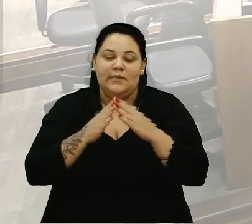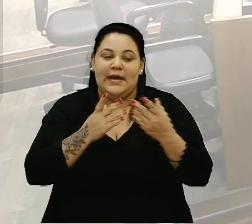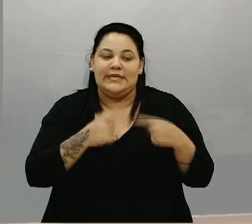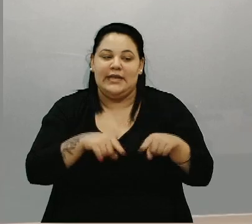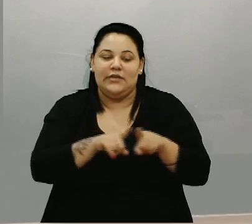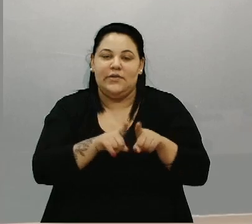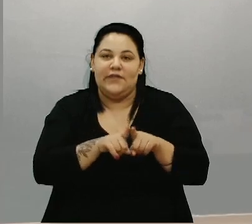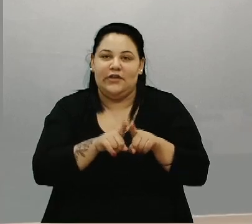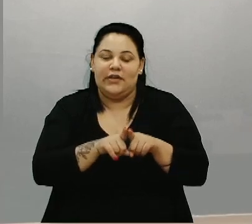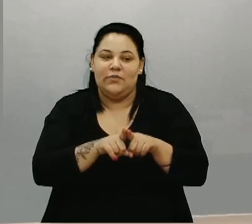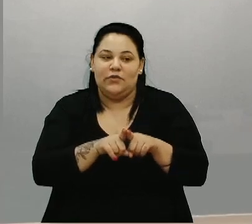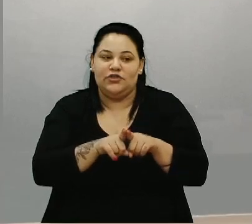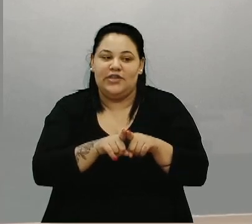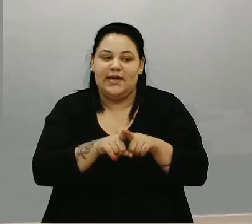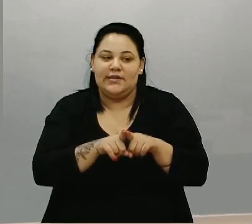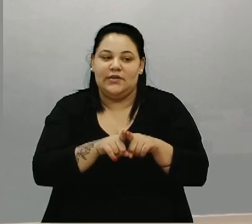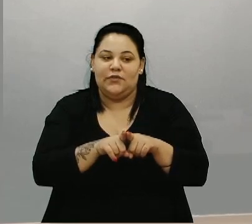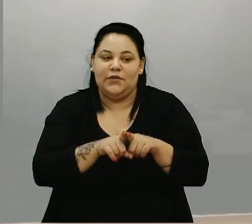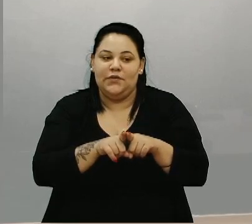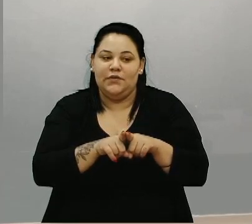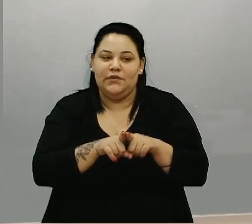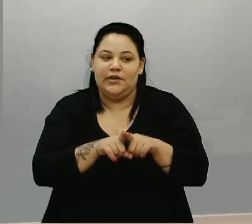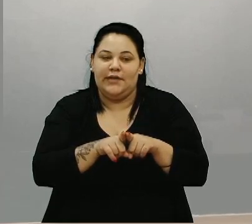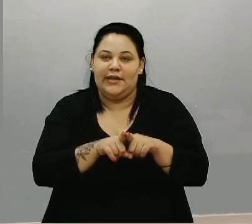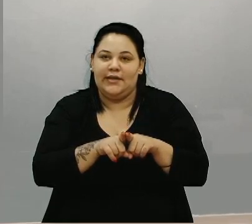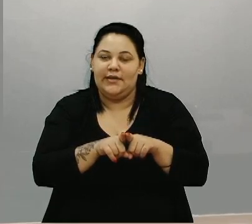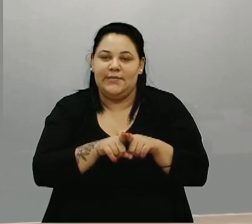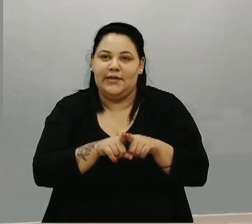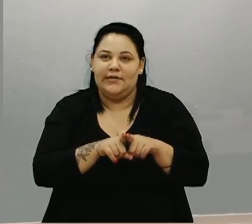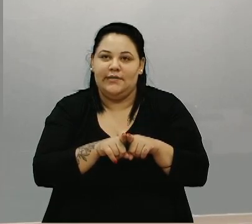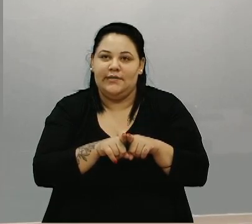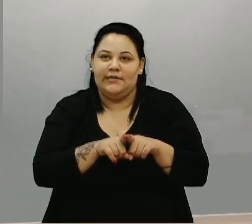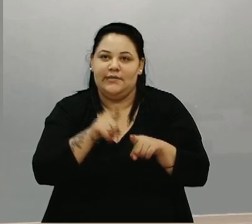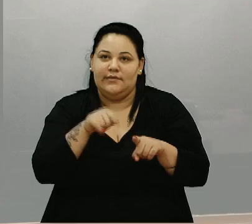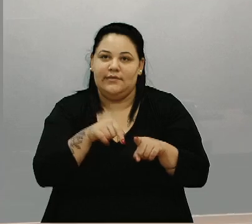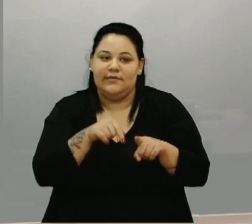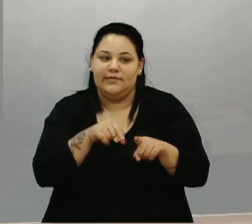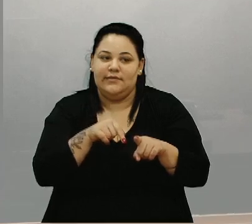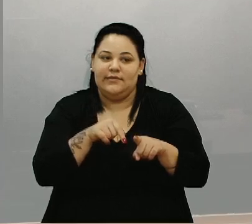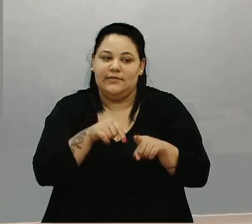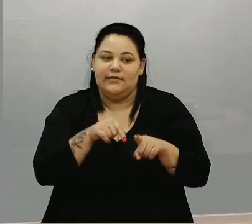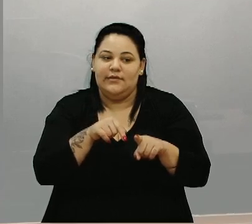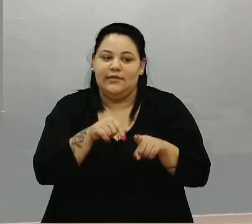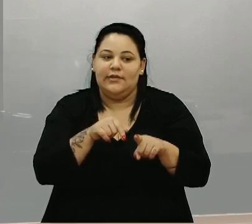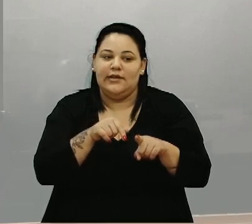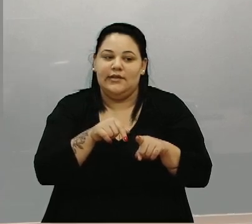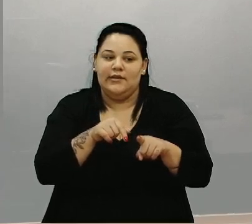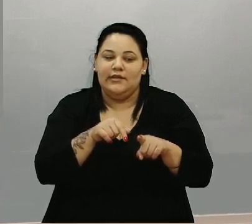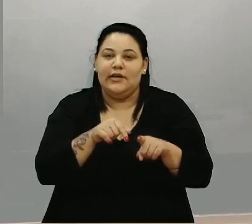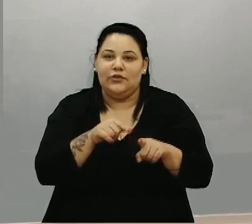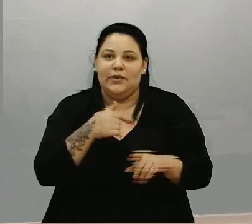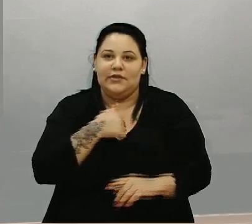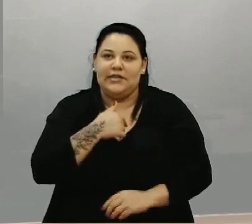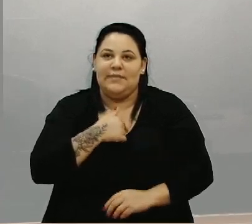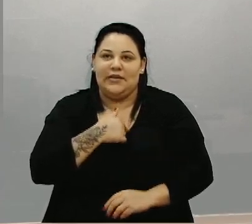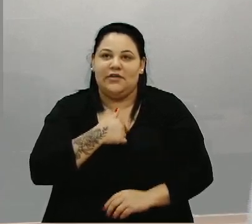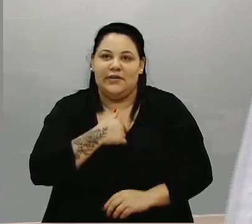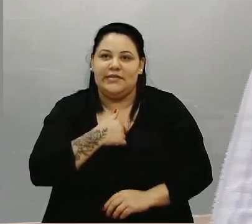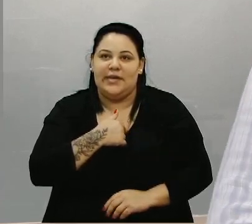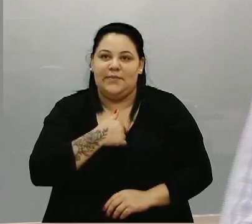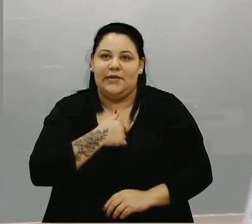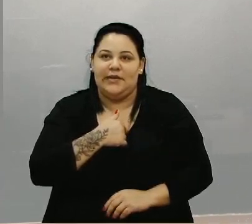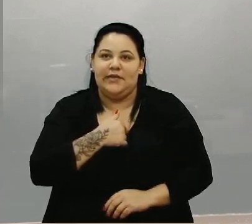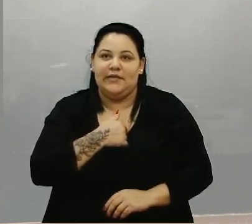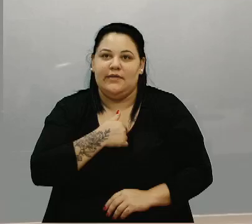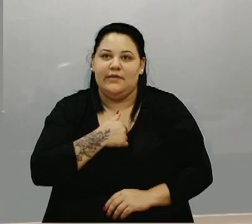o Rally Paris-Dakar. Nós vamos ter que inventar um termo, é o Planalto alguma coisa, porque foi feito um